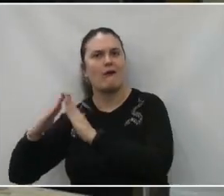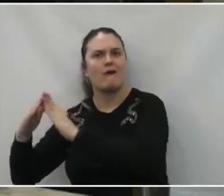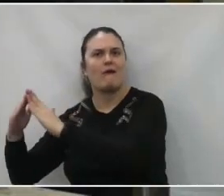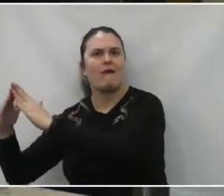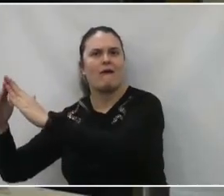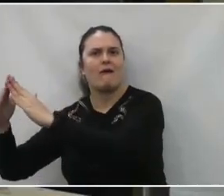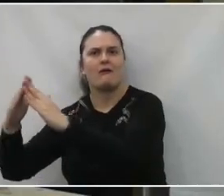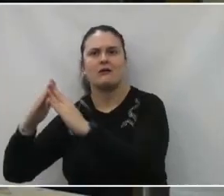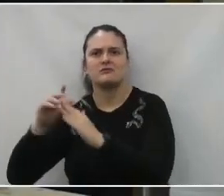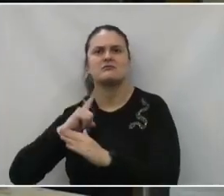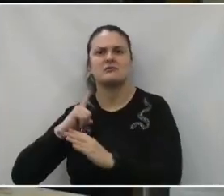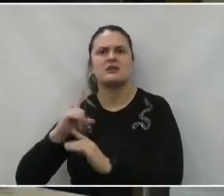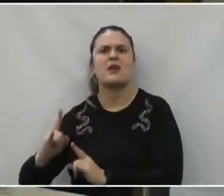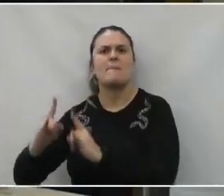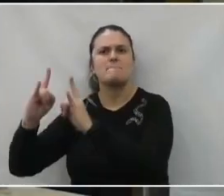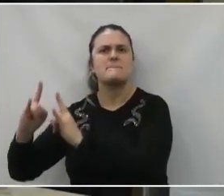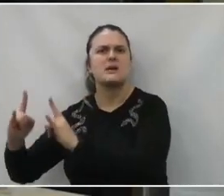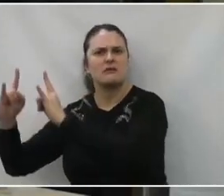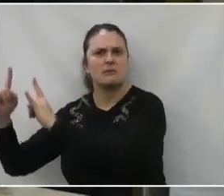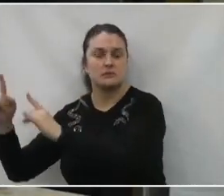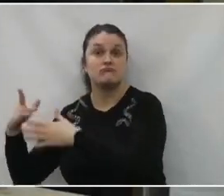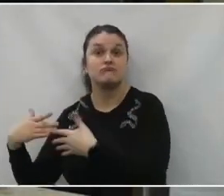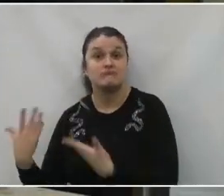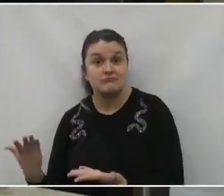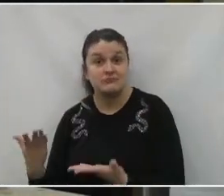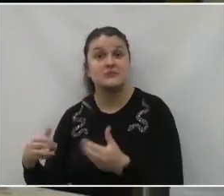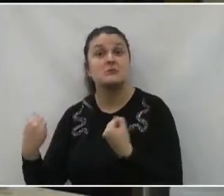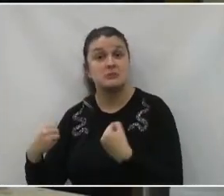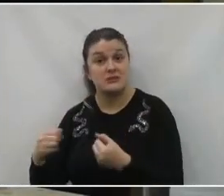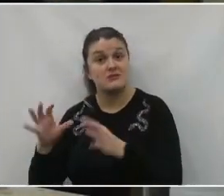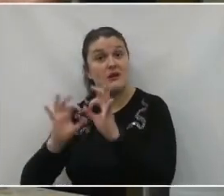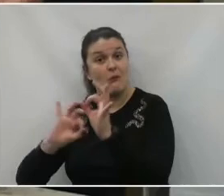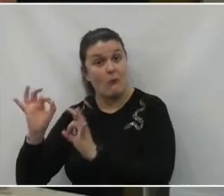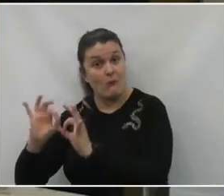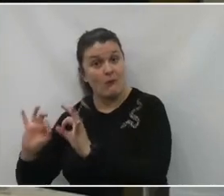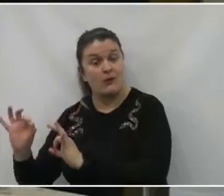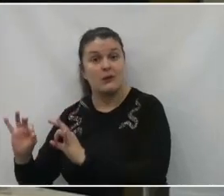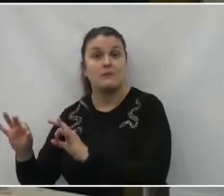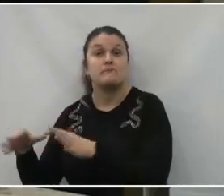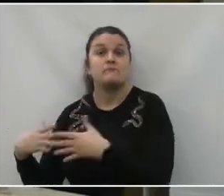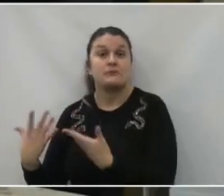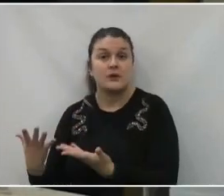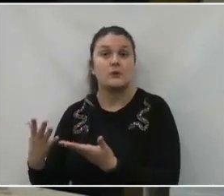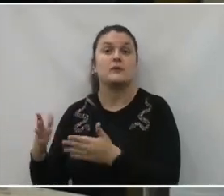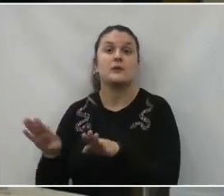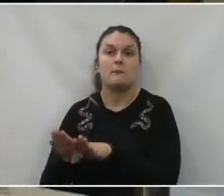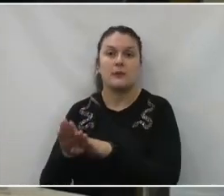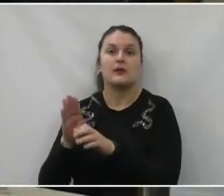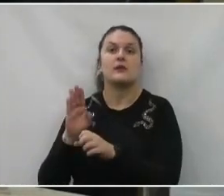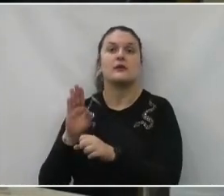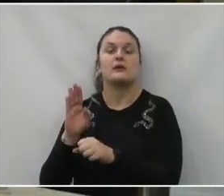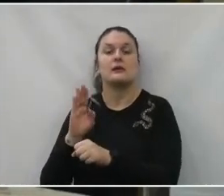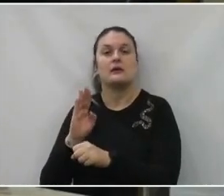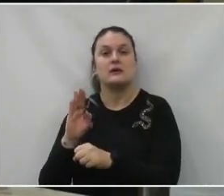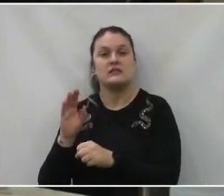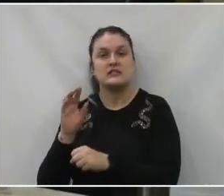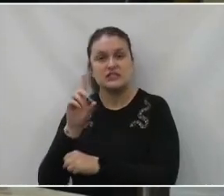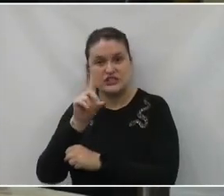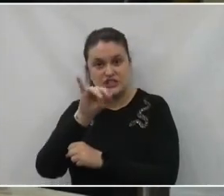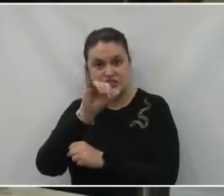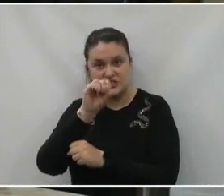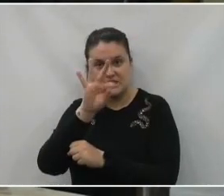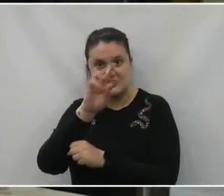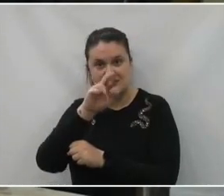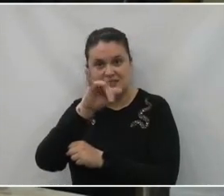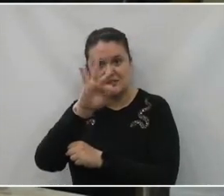de 400 apartamentos e investimento. Isso precisa ser adequado em outros pontos, como São Cristóvão, São Joaquim, qualquer outro